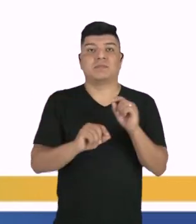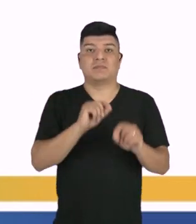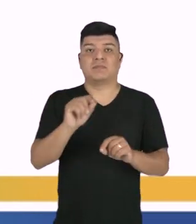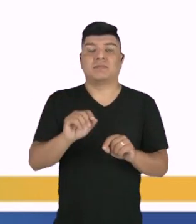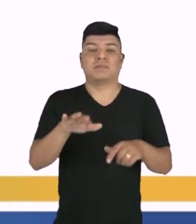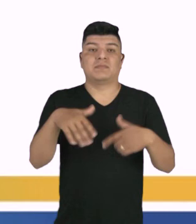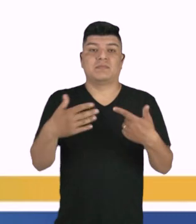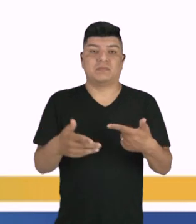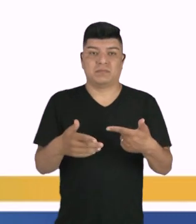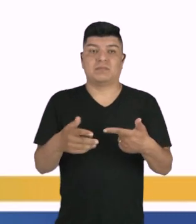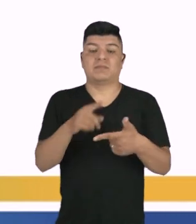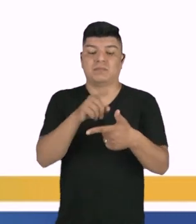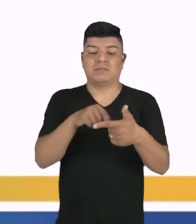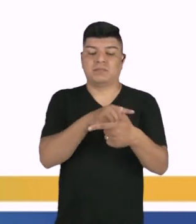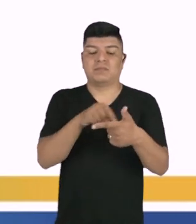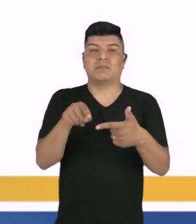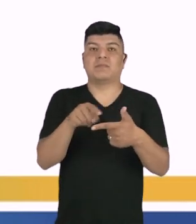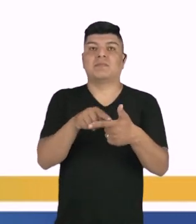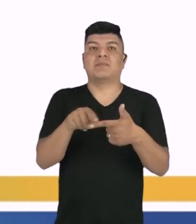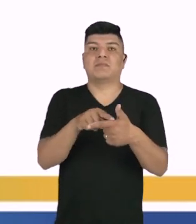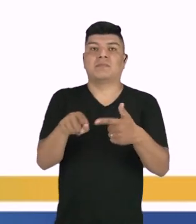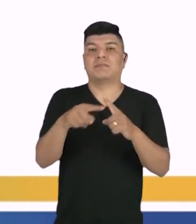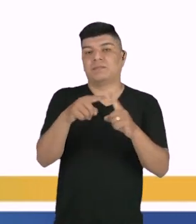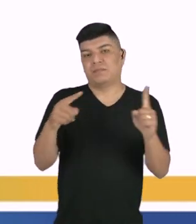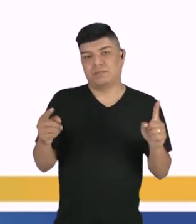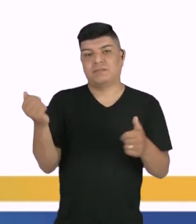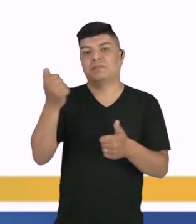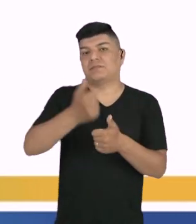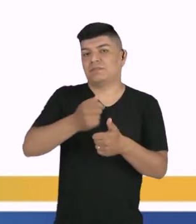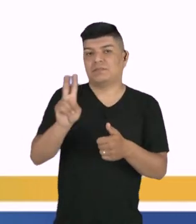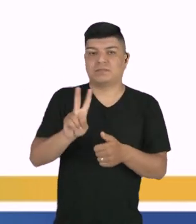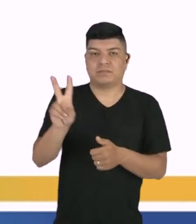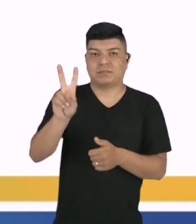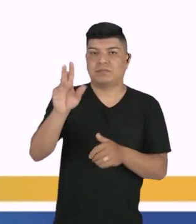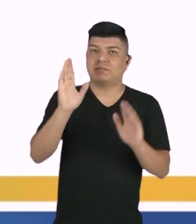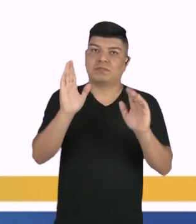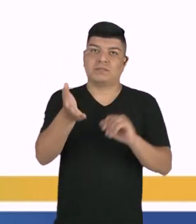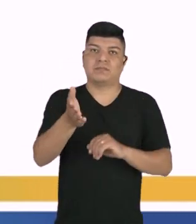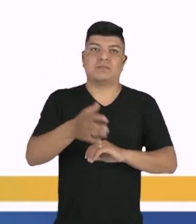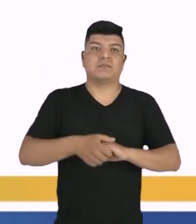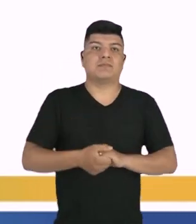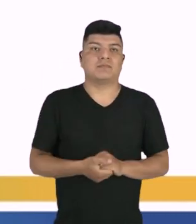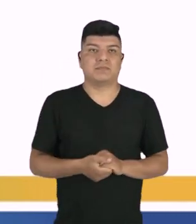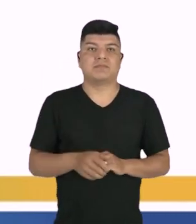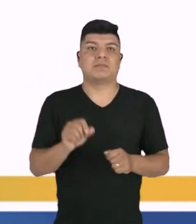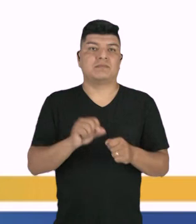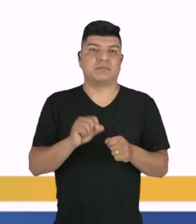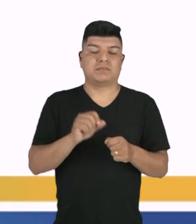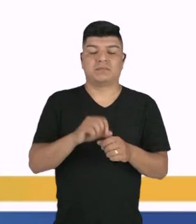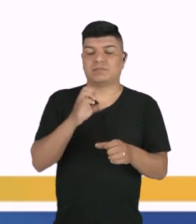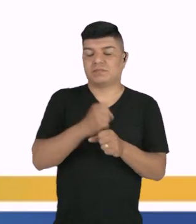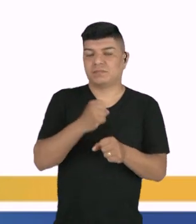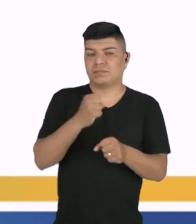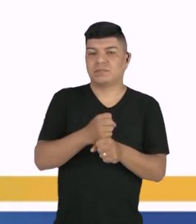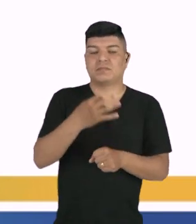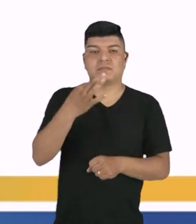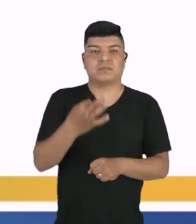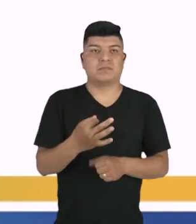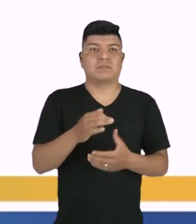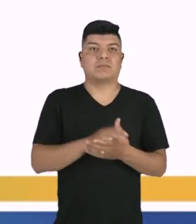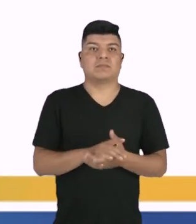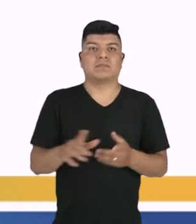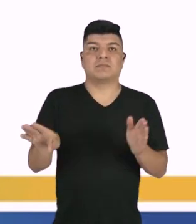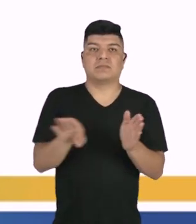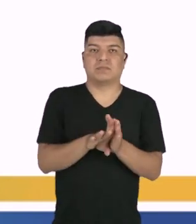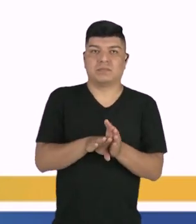seu cosseno, né? Que é meio. Ó, substitui pelo valor meio. E aí, fazendo os cálculos apropriados,